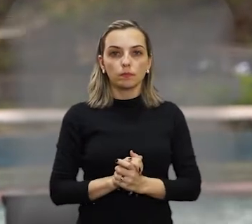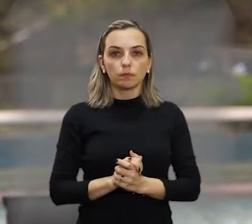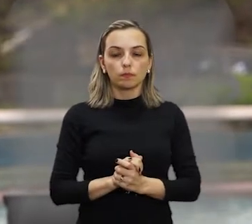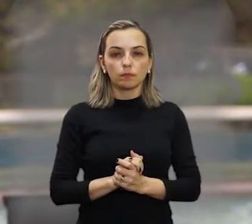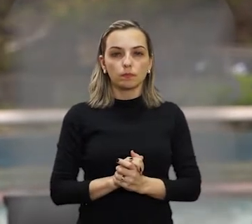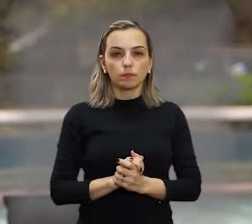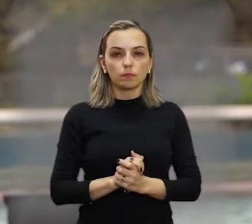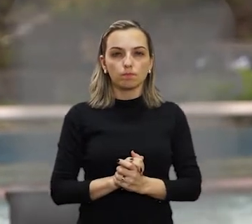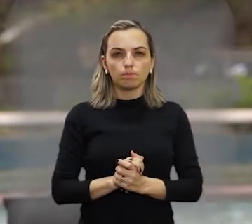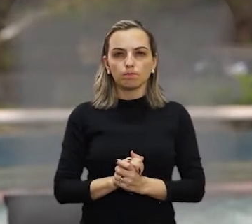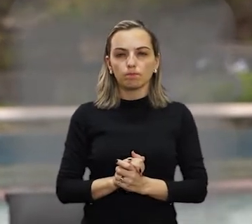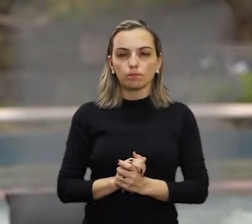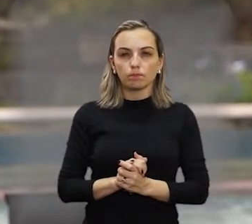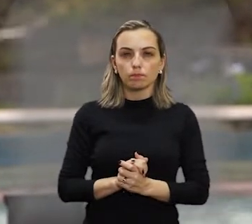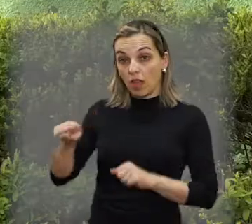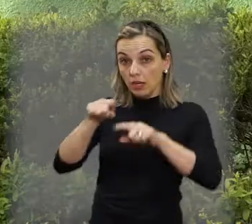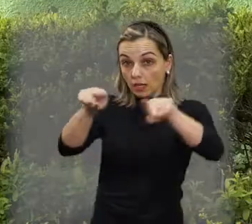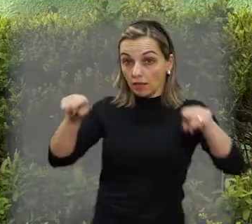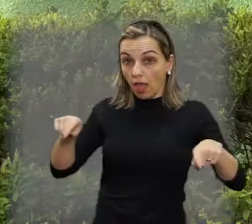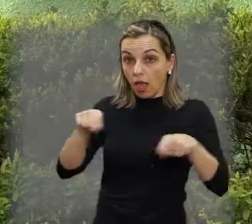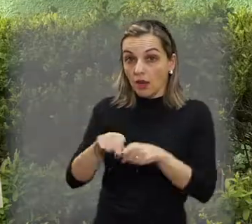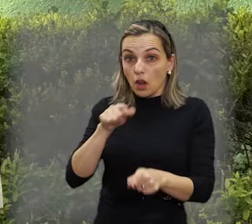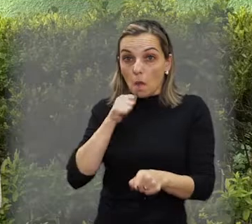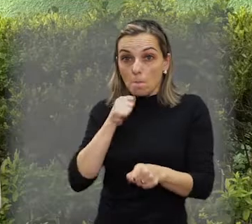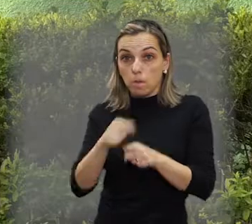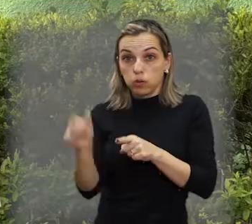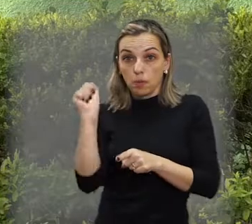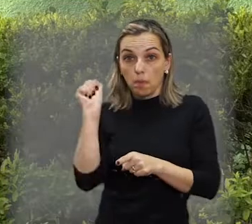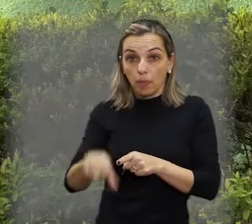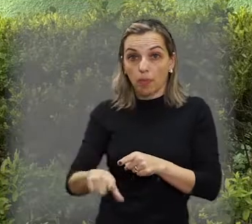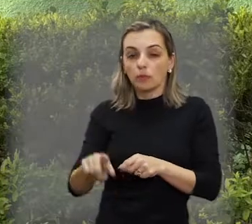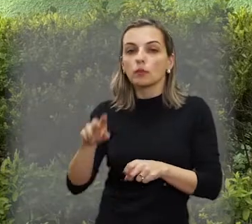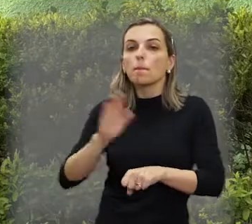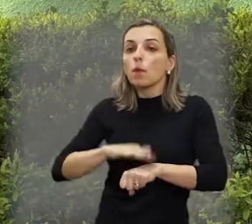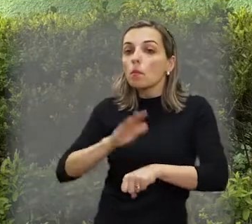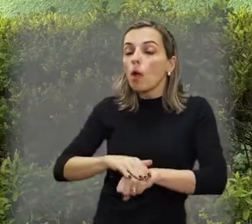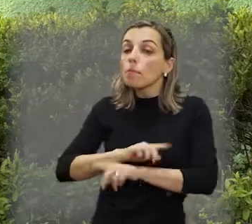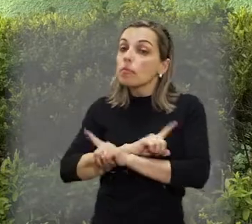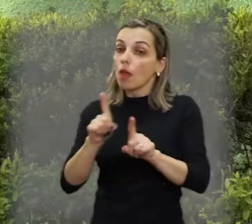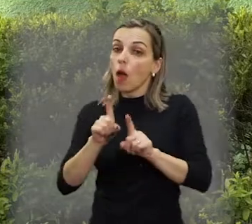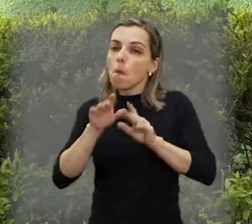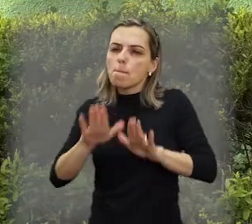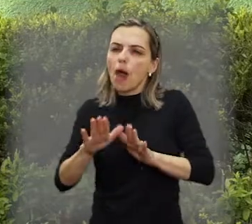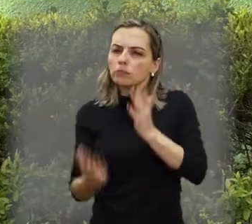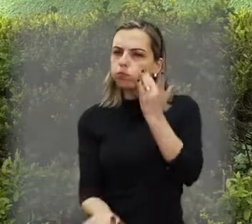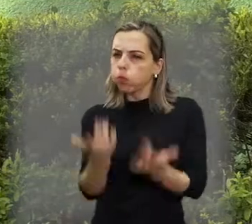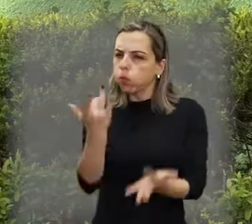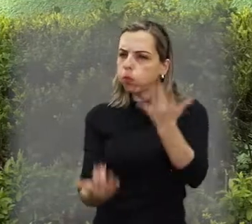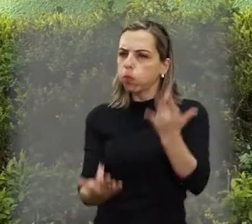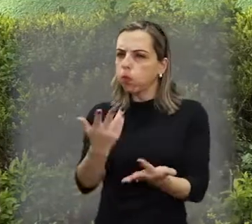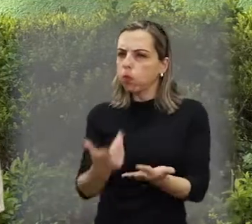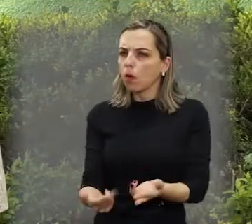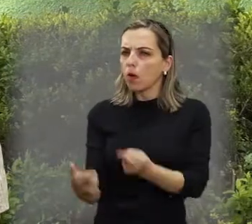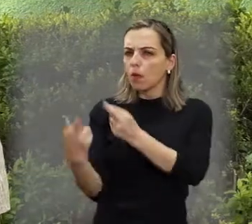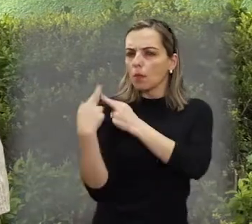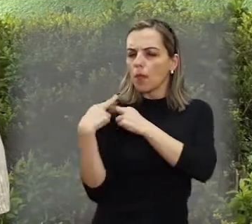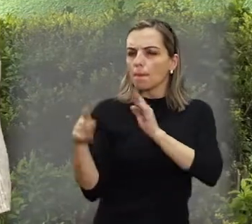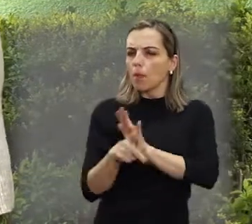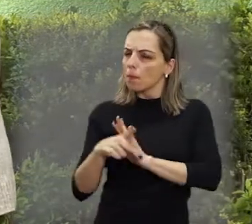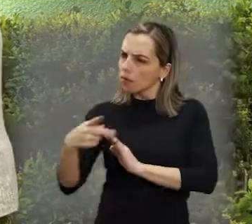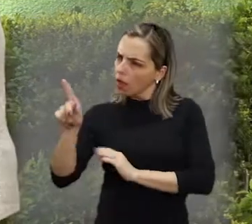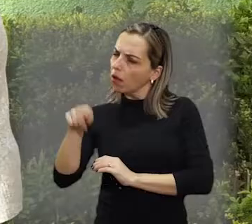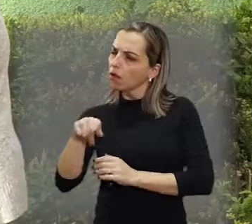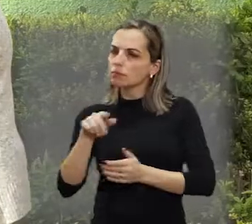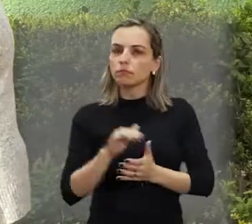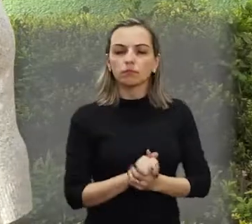se propagasse dentro da propriedade dele. O dono do terreno, o proprietário do terreno, é o responsável pelo terreno. Então a multa vai para o proprietário, mesmo